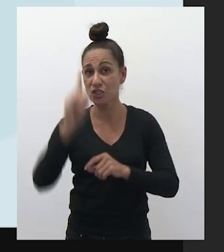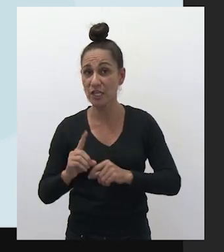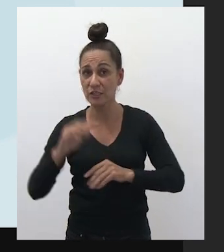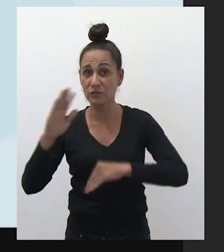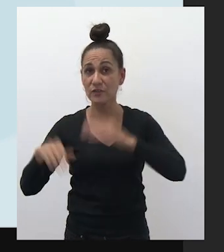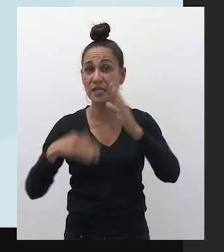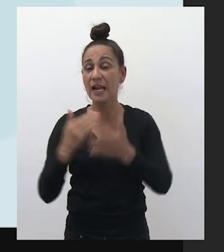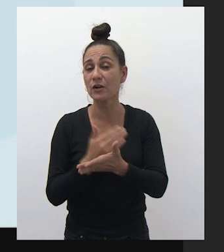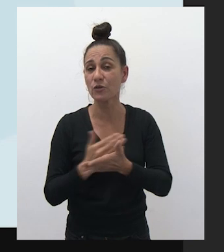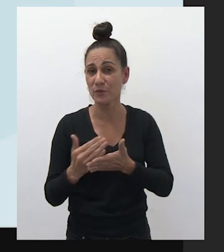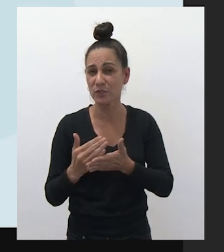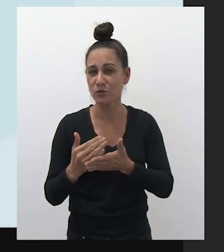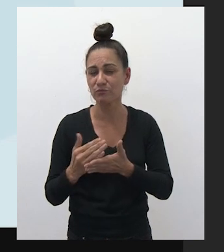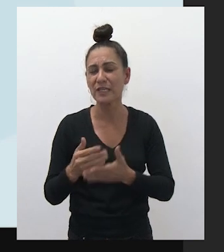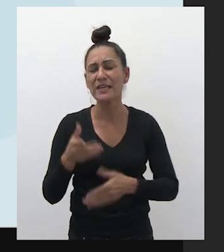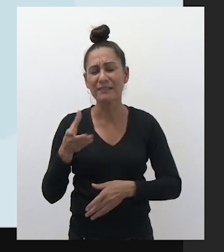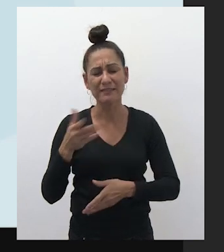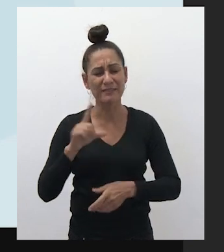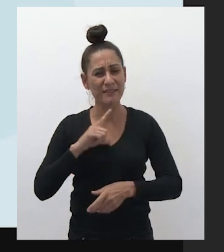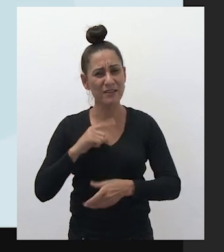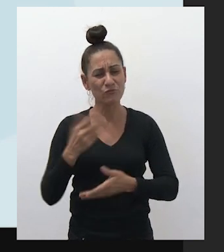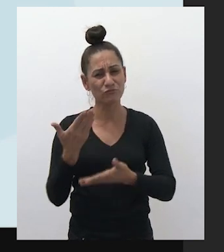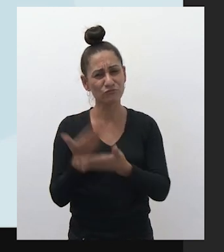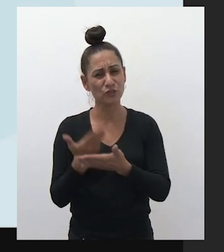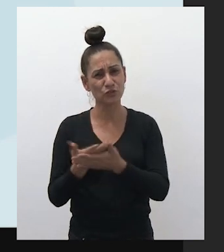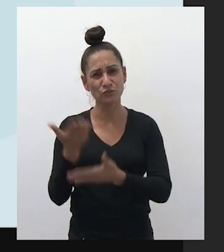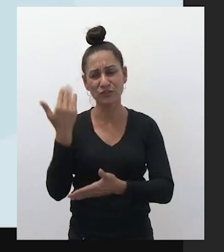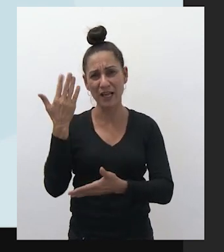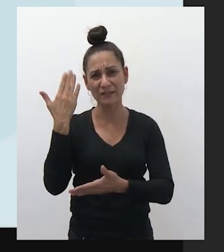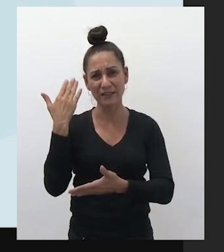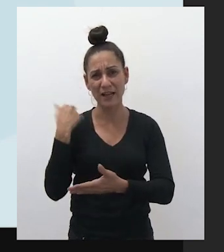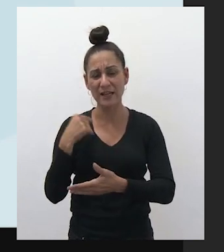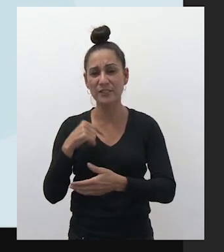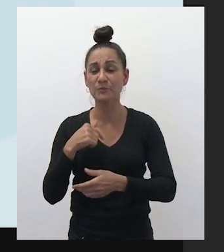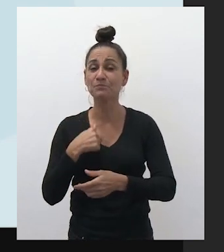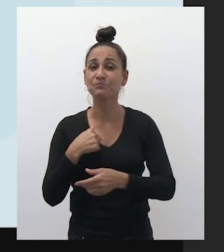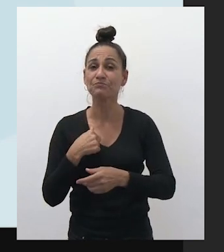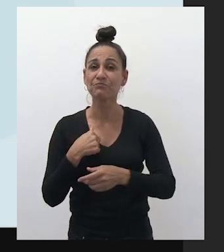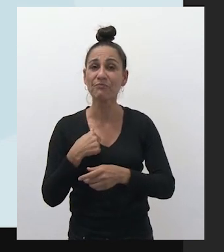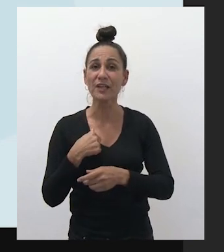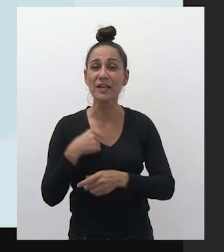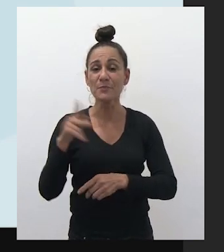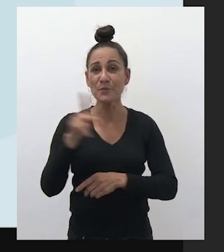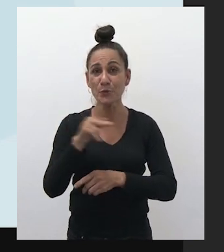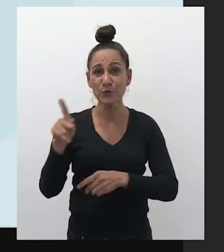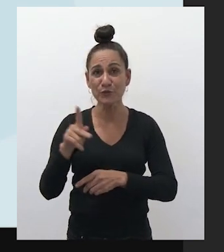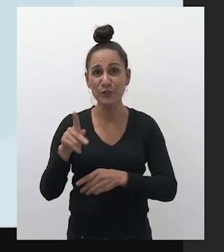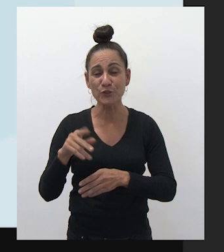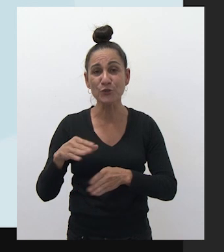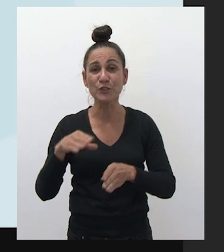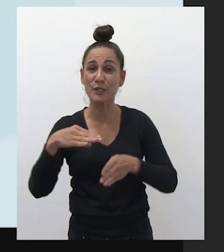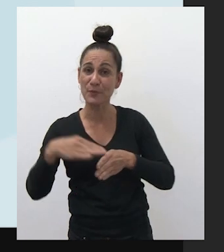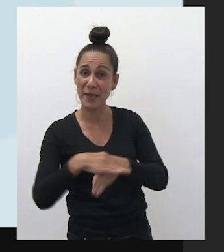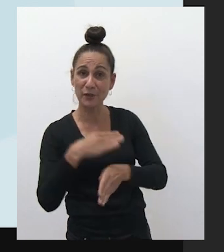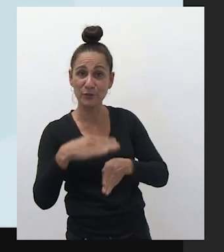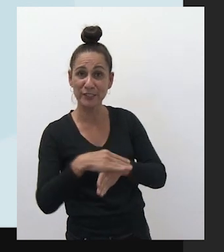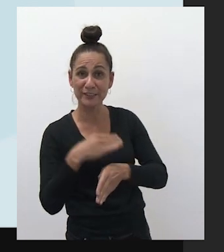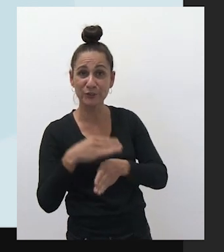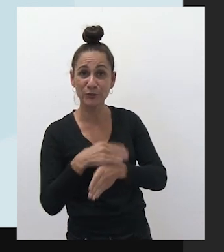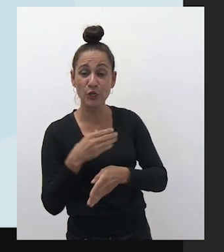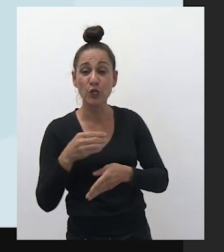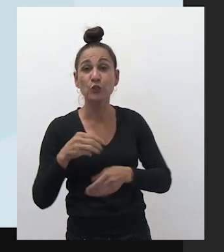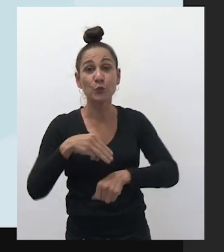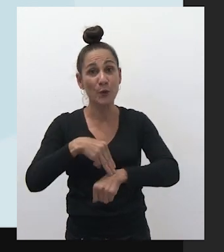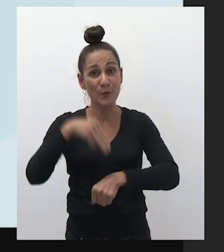cunhada, tem os estudos, foi meu querido orientador de mestrado e professor que acolhe,